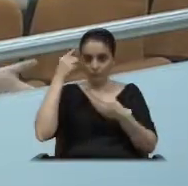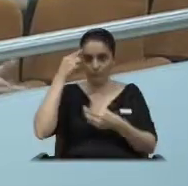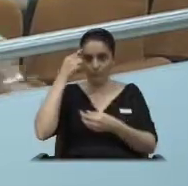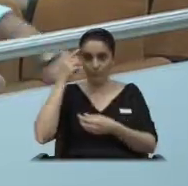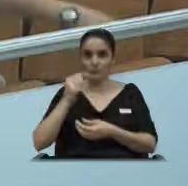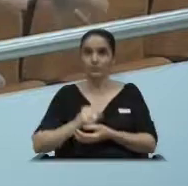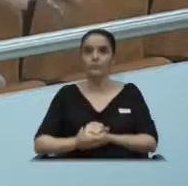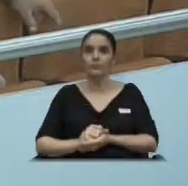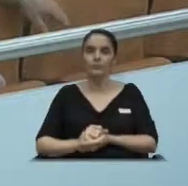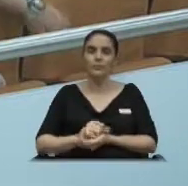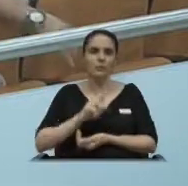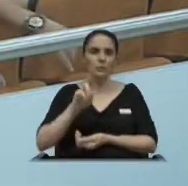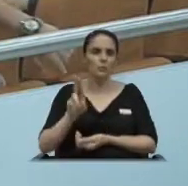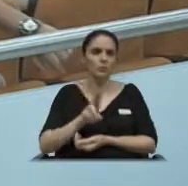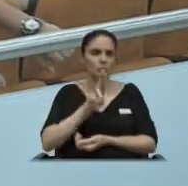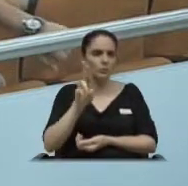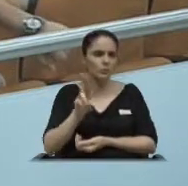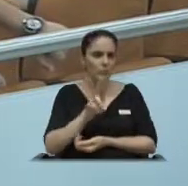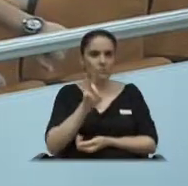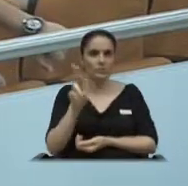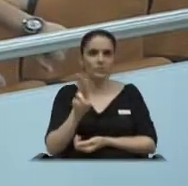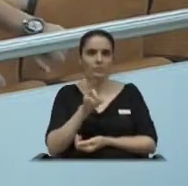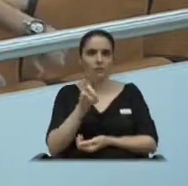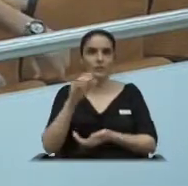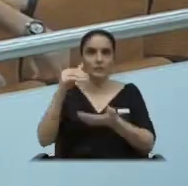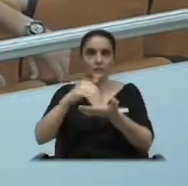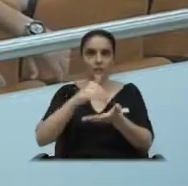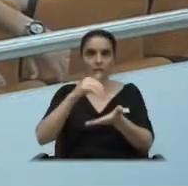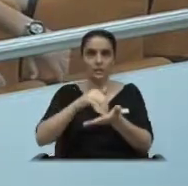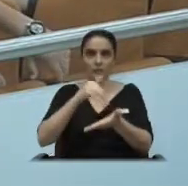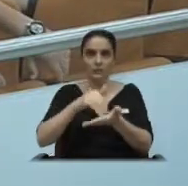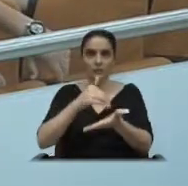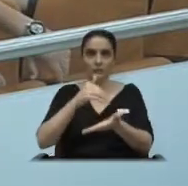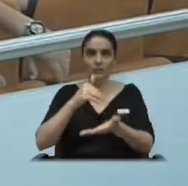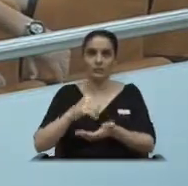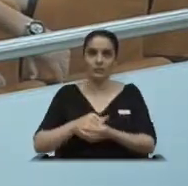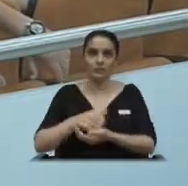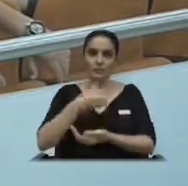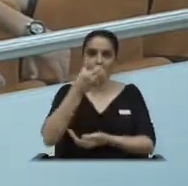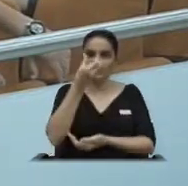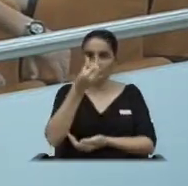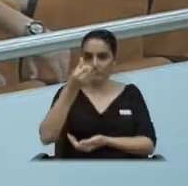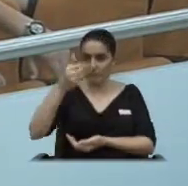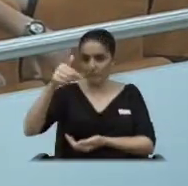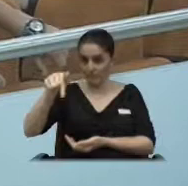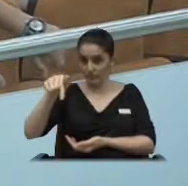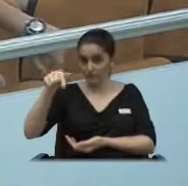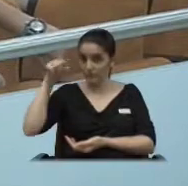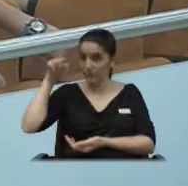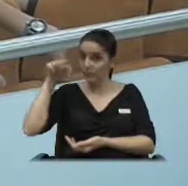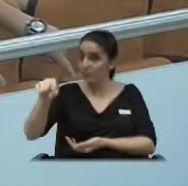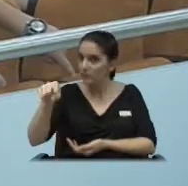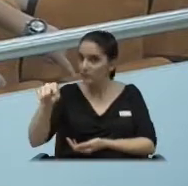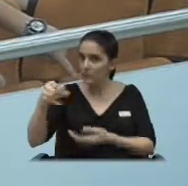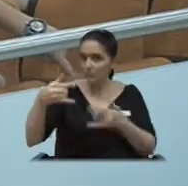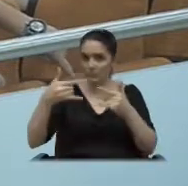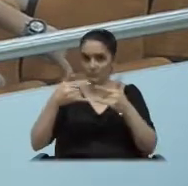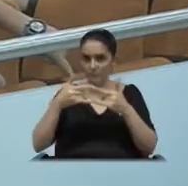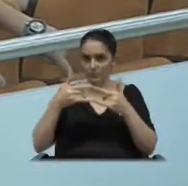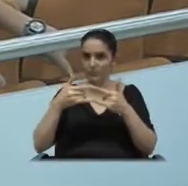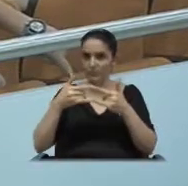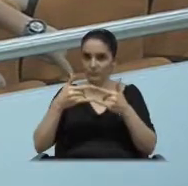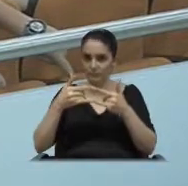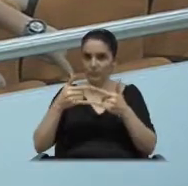Segundo, vou usar o próprio secretário Rodrigo. 67 mil passagens é o que vocês usam, é o que